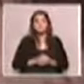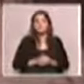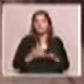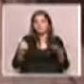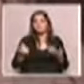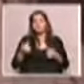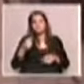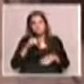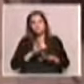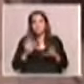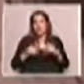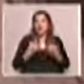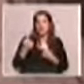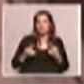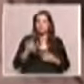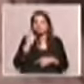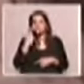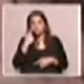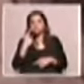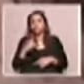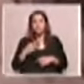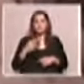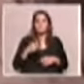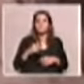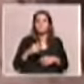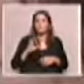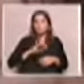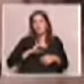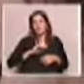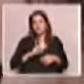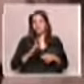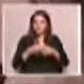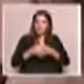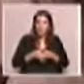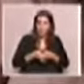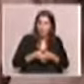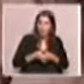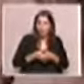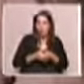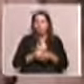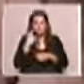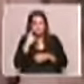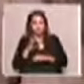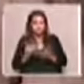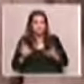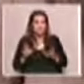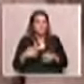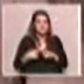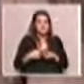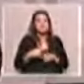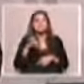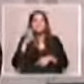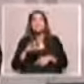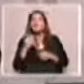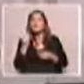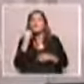Já há algumas experiências com porções de queijo e com queijos mais pequenos, é interessante ver o comportamento